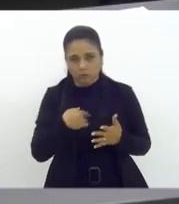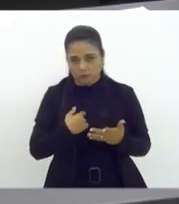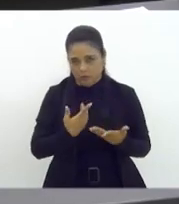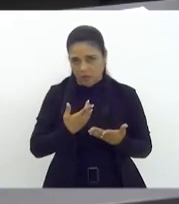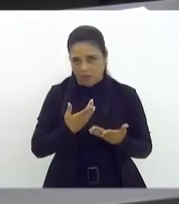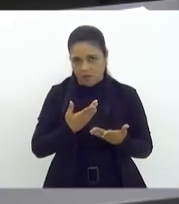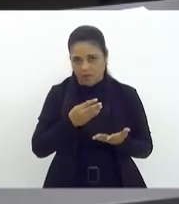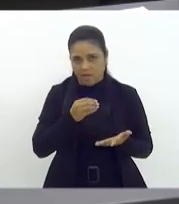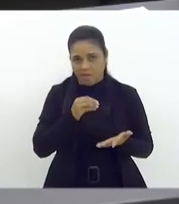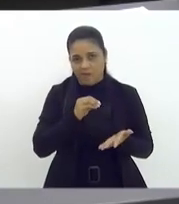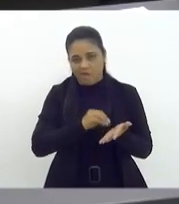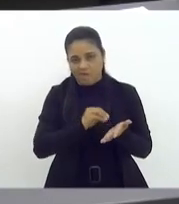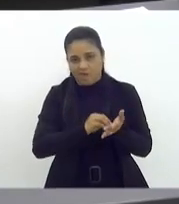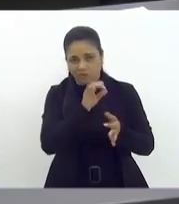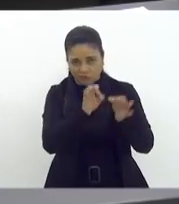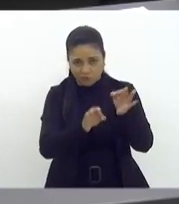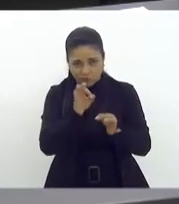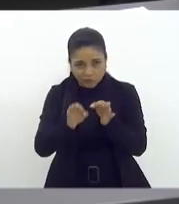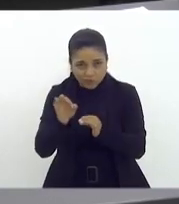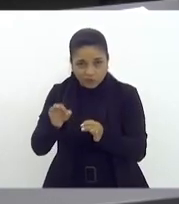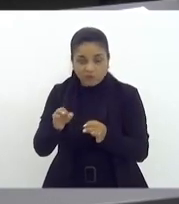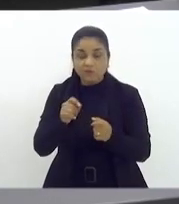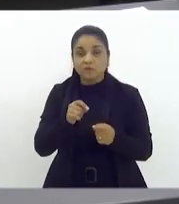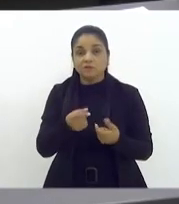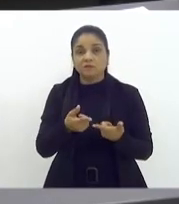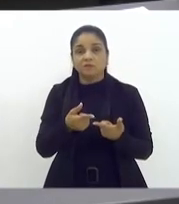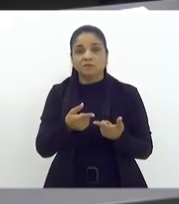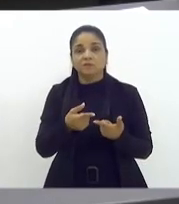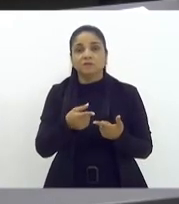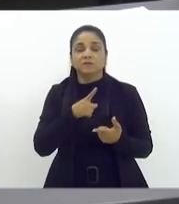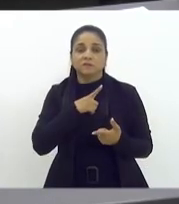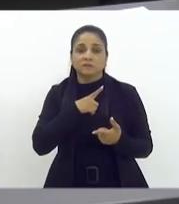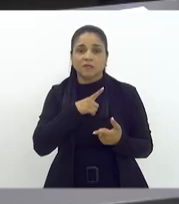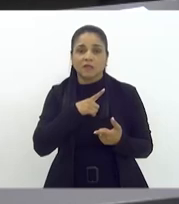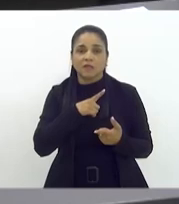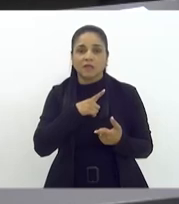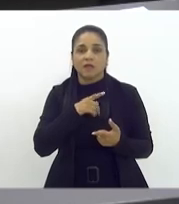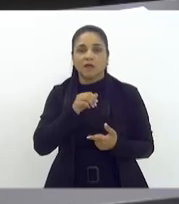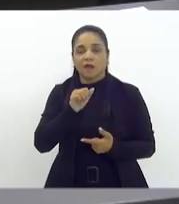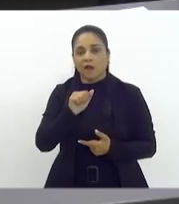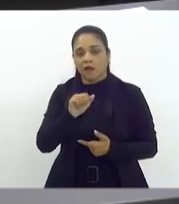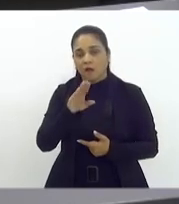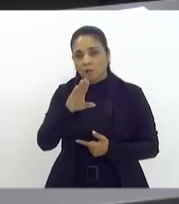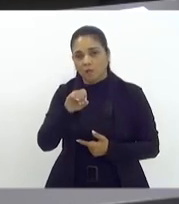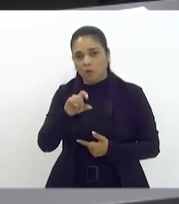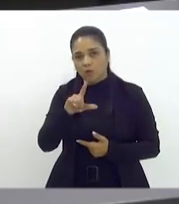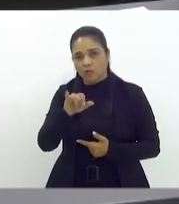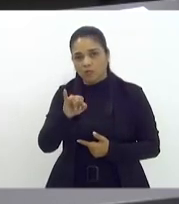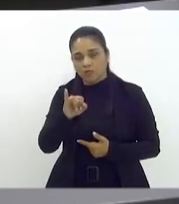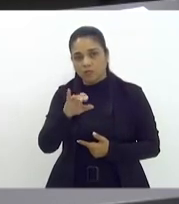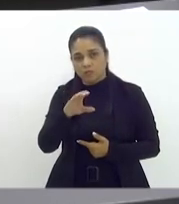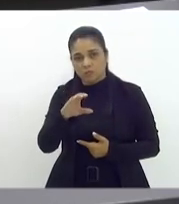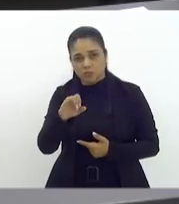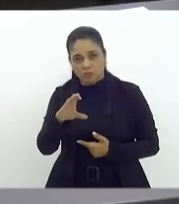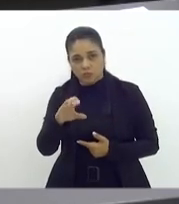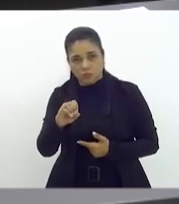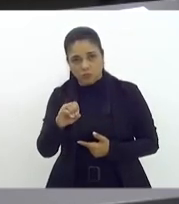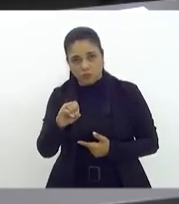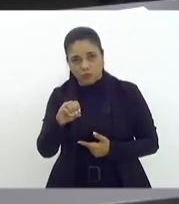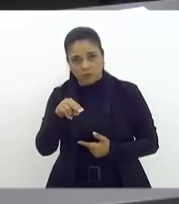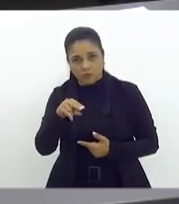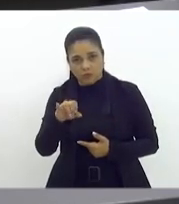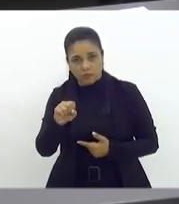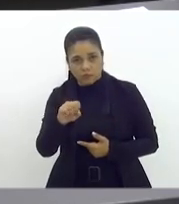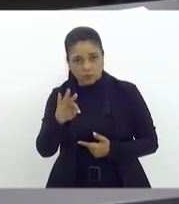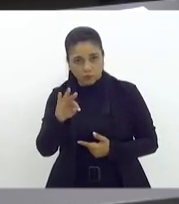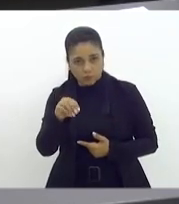sensatez bem alto é que existe uma coisa chamada abolicionismo penal ninguém aqui deseja desencarceramento de